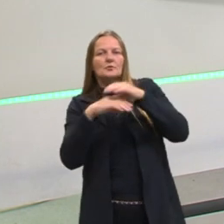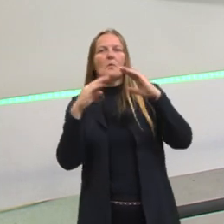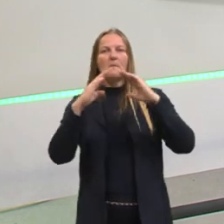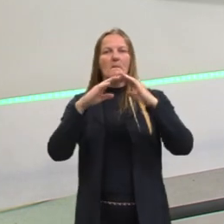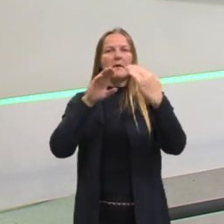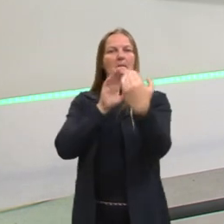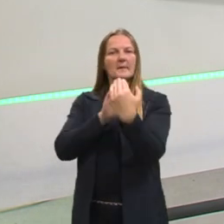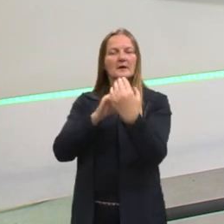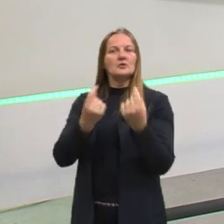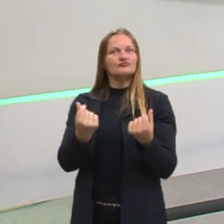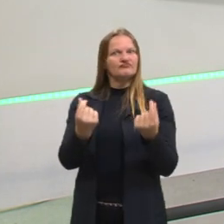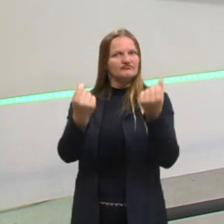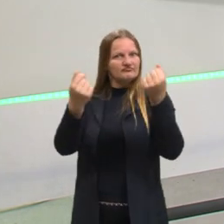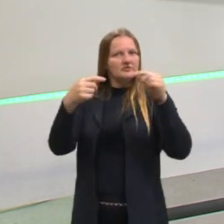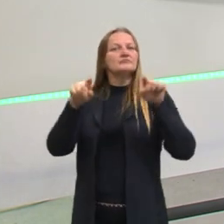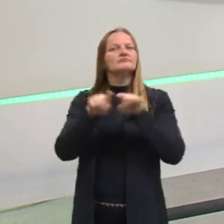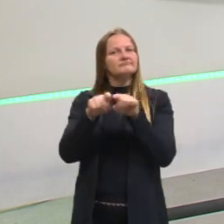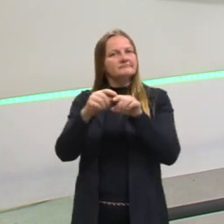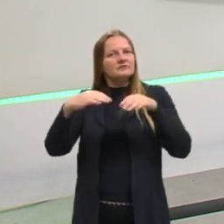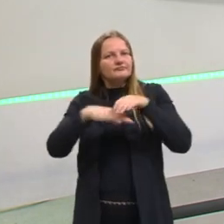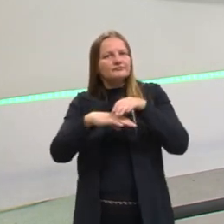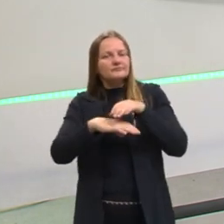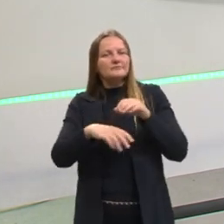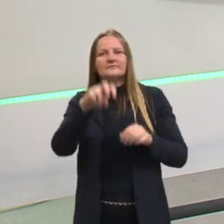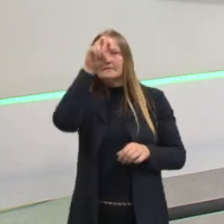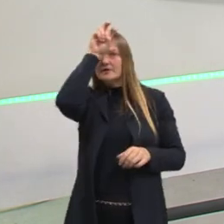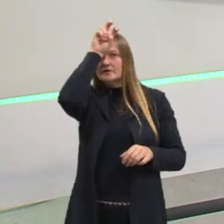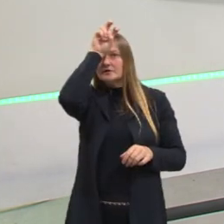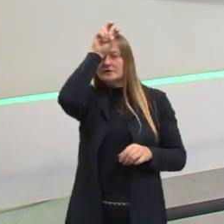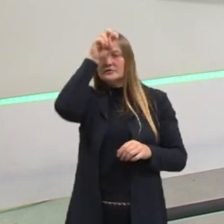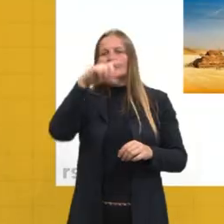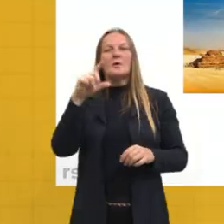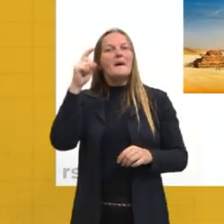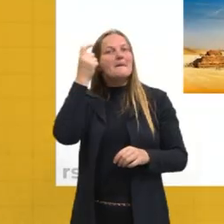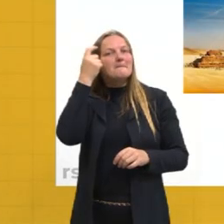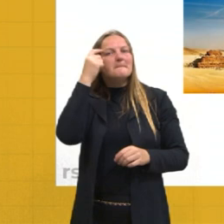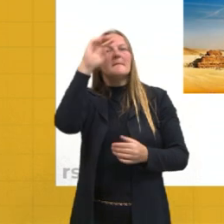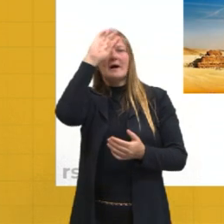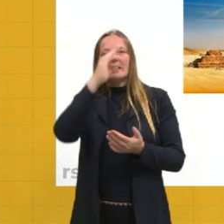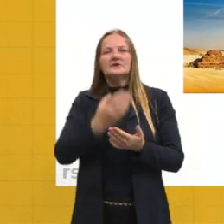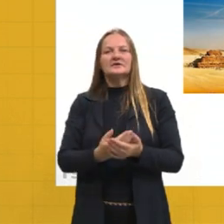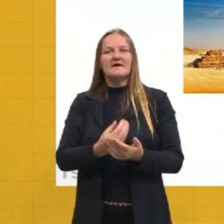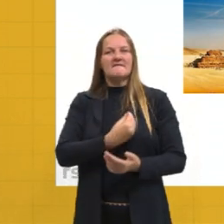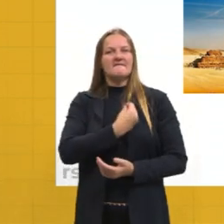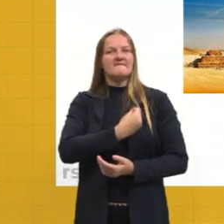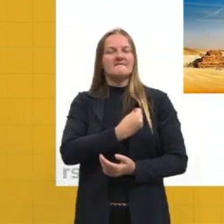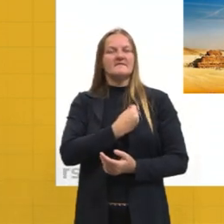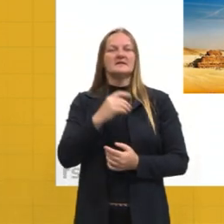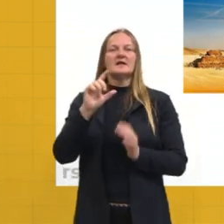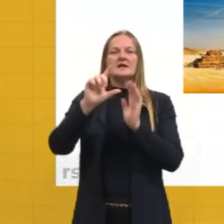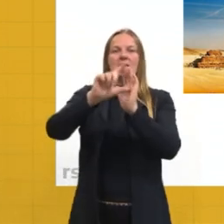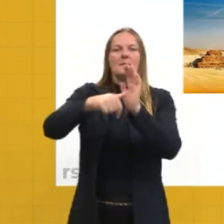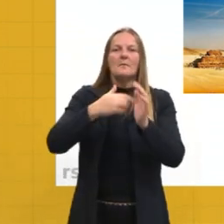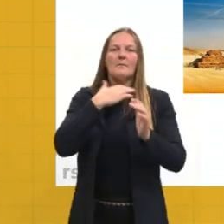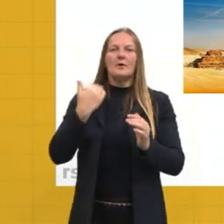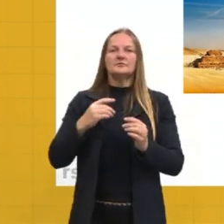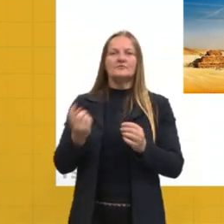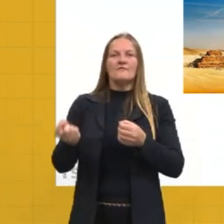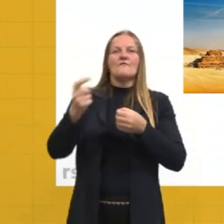junto com as suas riquezas Porque o povo Egito acredita que a uma vida após a morte e ao retornar para a vida